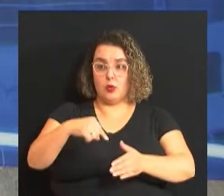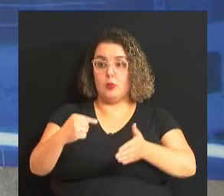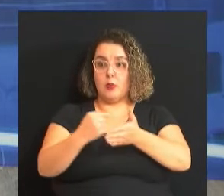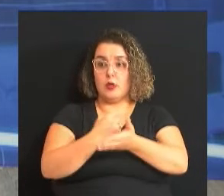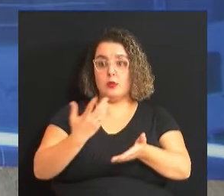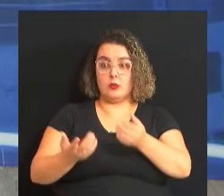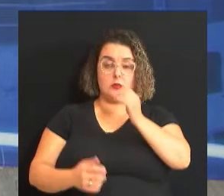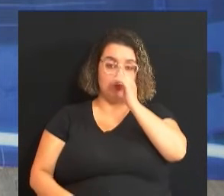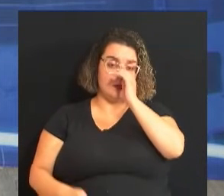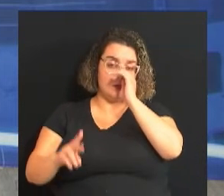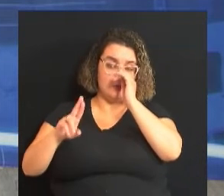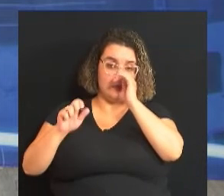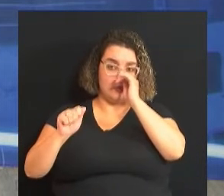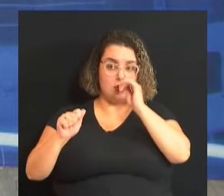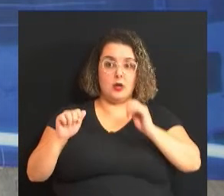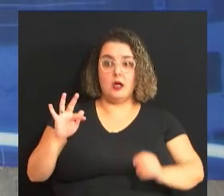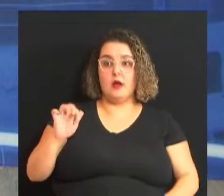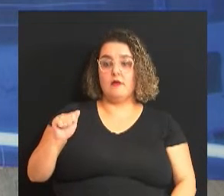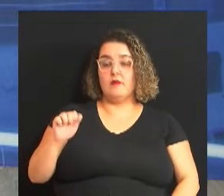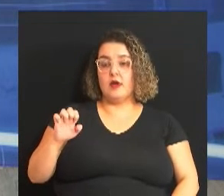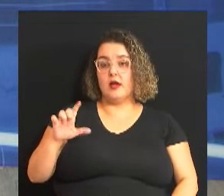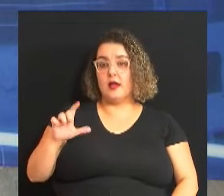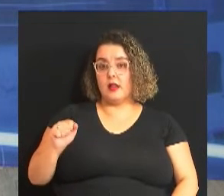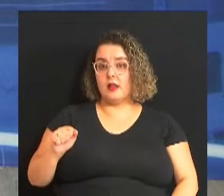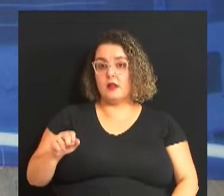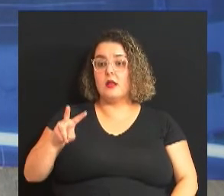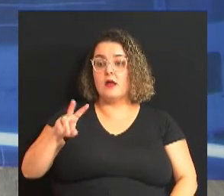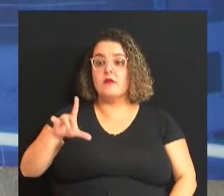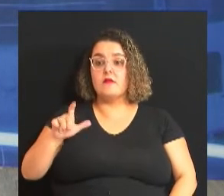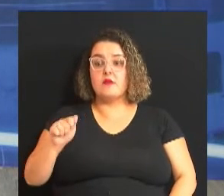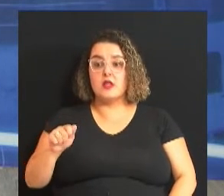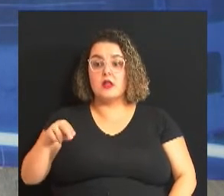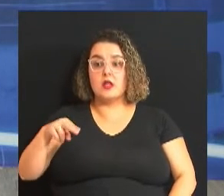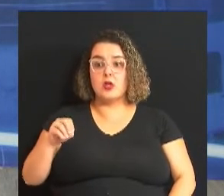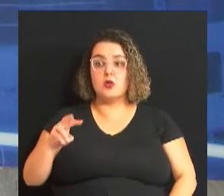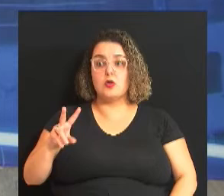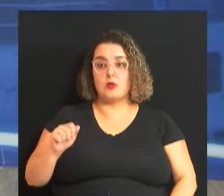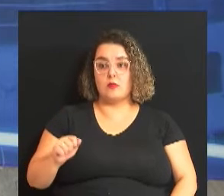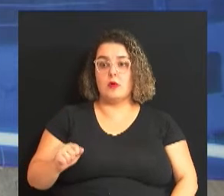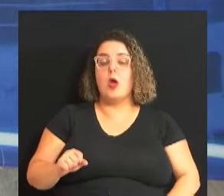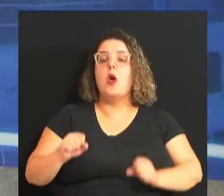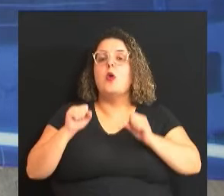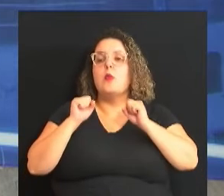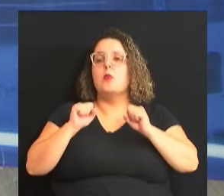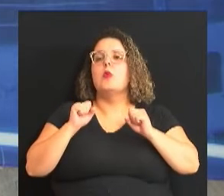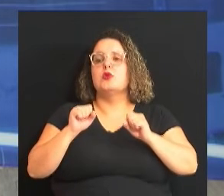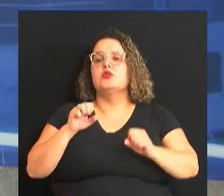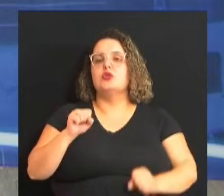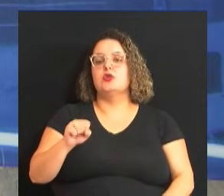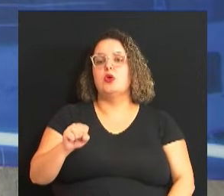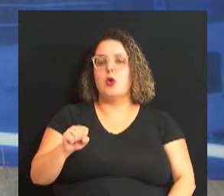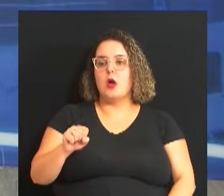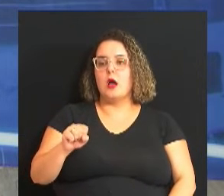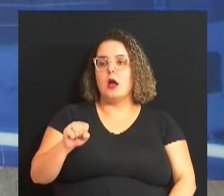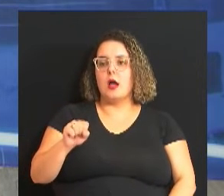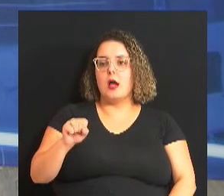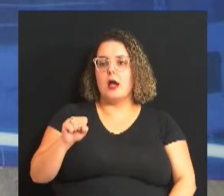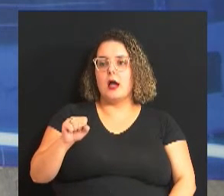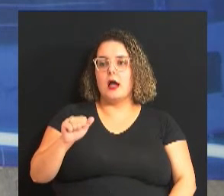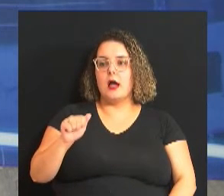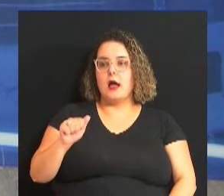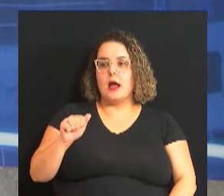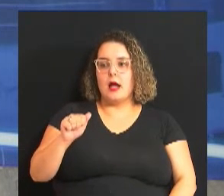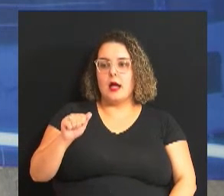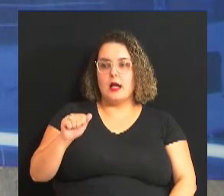da Rafaela da Vila Nova. É possível tirar a ostomia mesmo após anos de